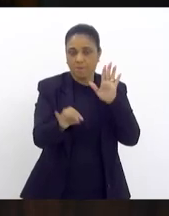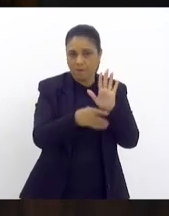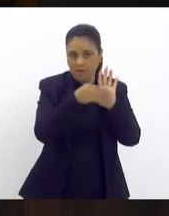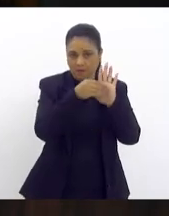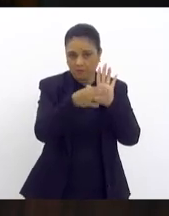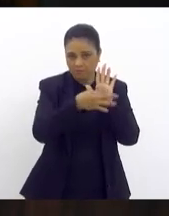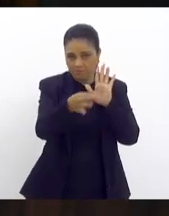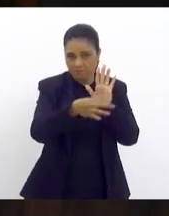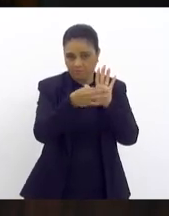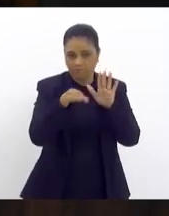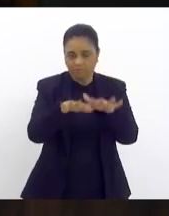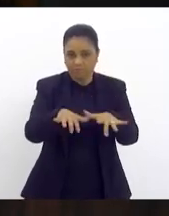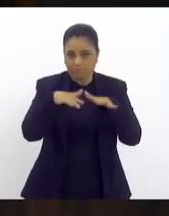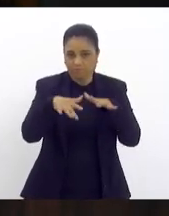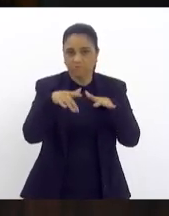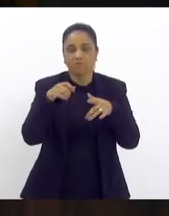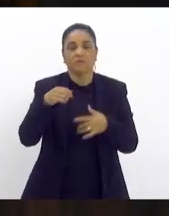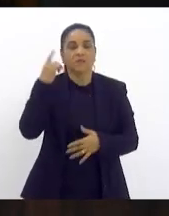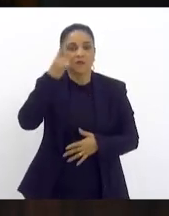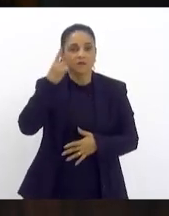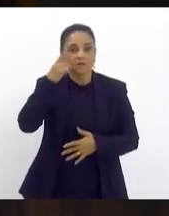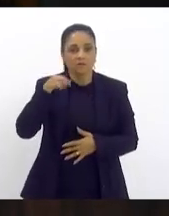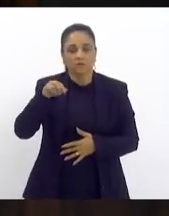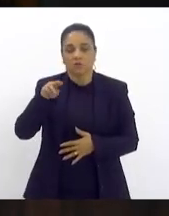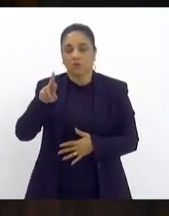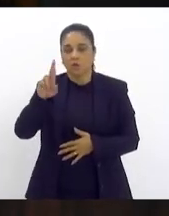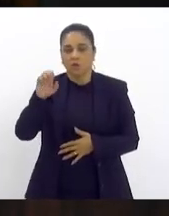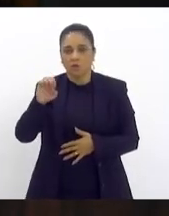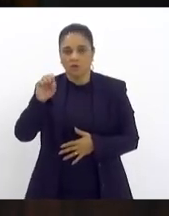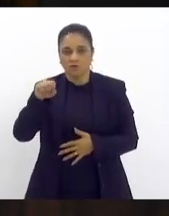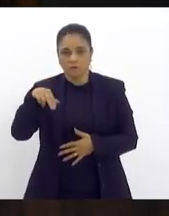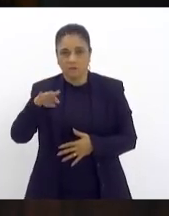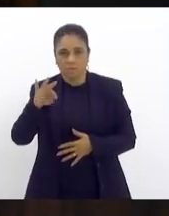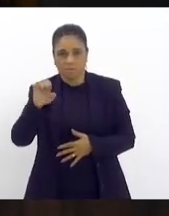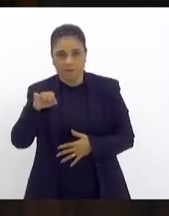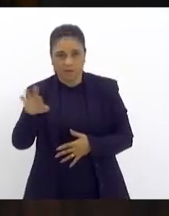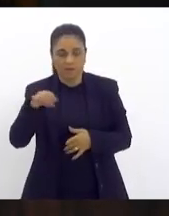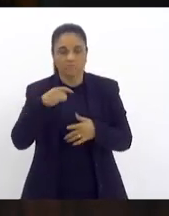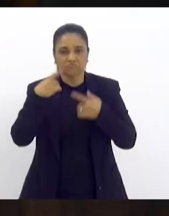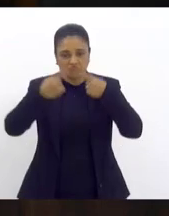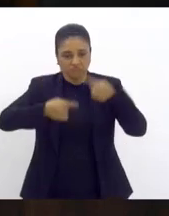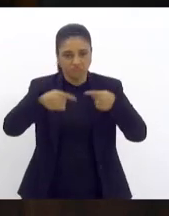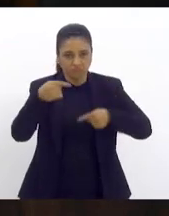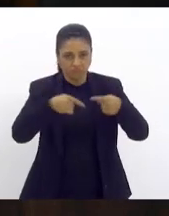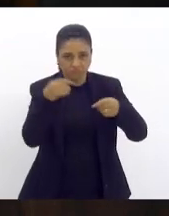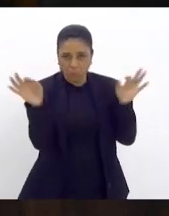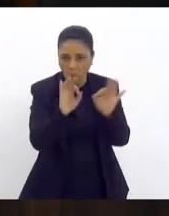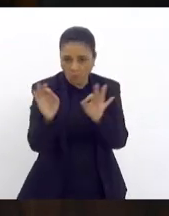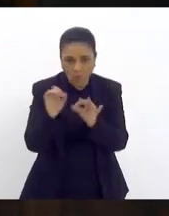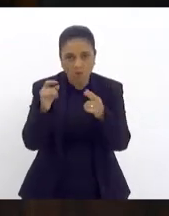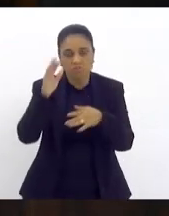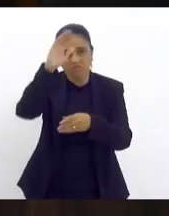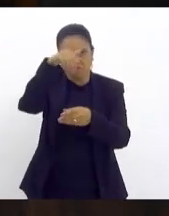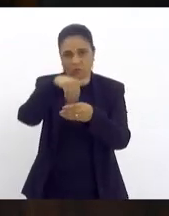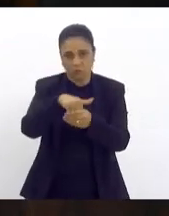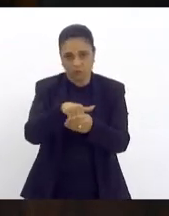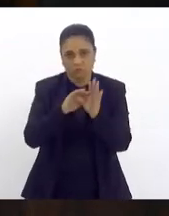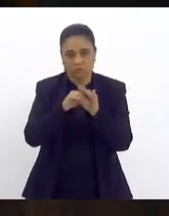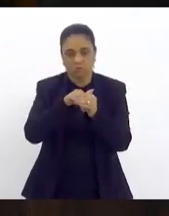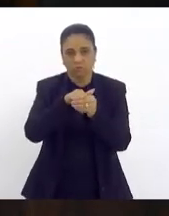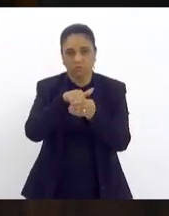relatou Deputado roseberg Reis em discussão não havendo Quem Queira discutir encerrada discussão em votação